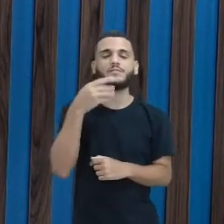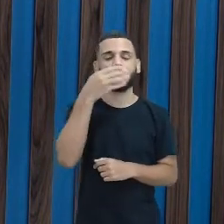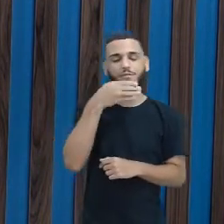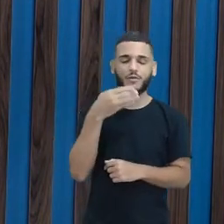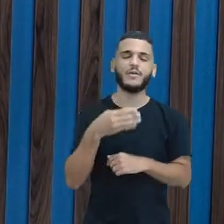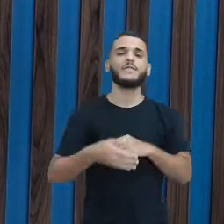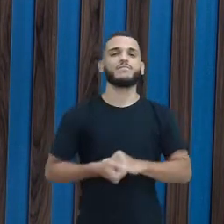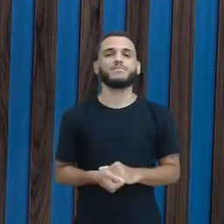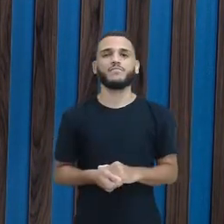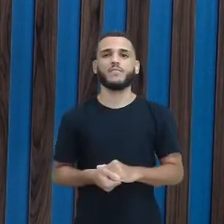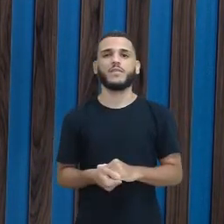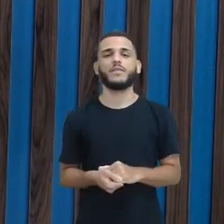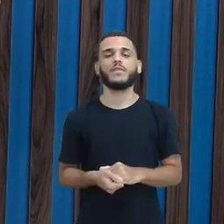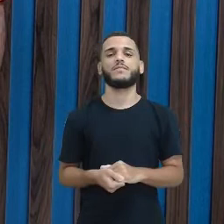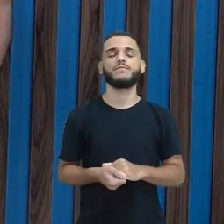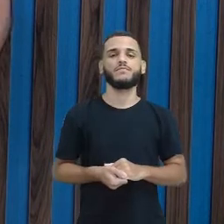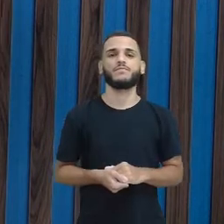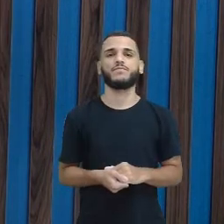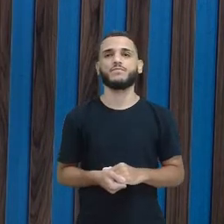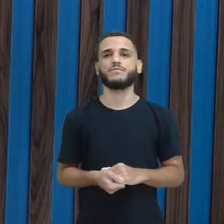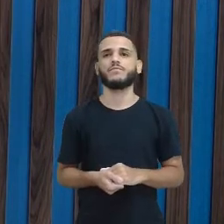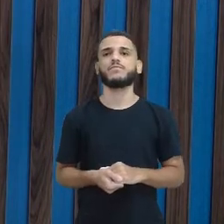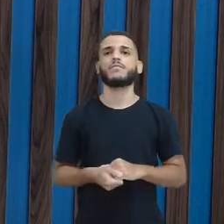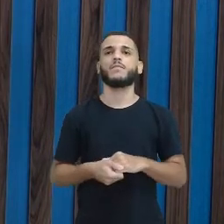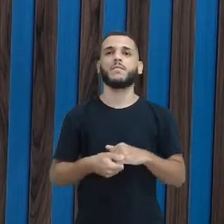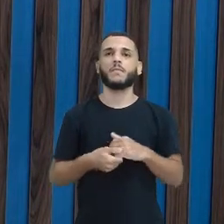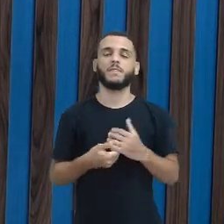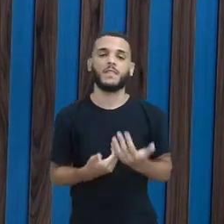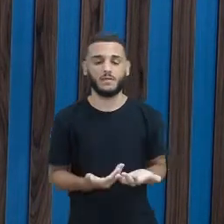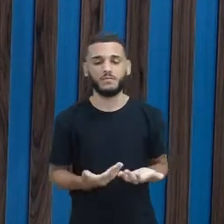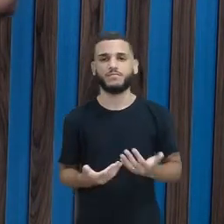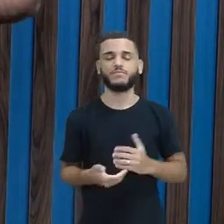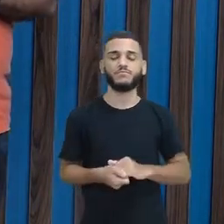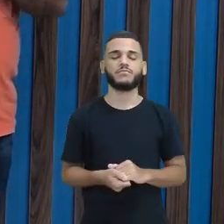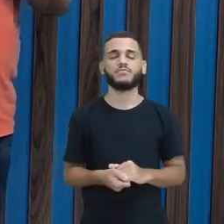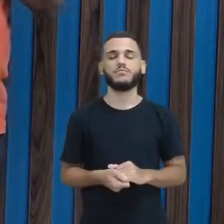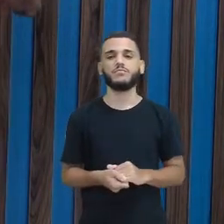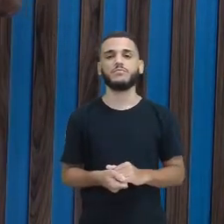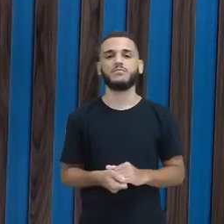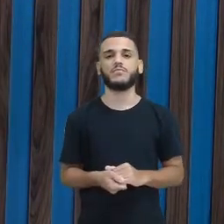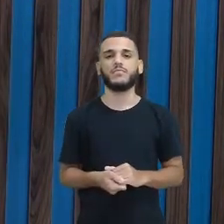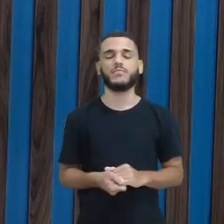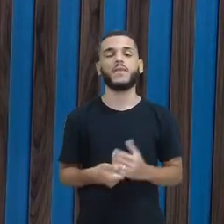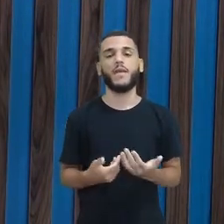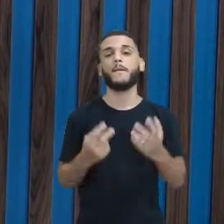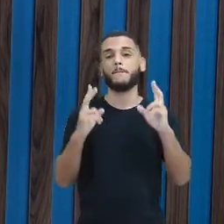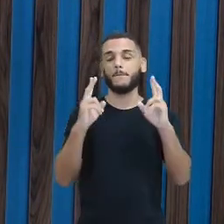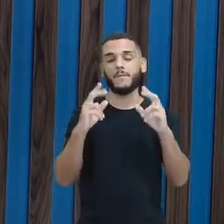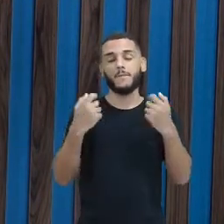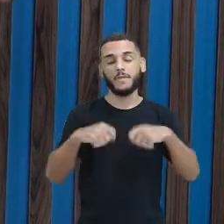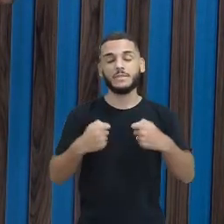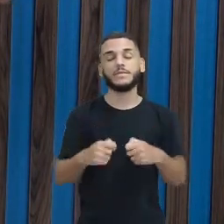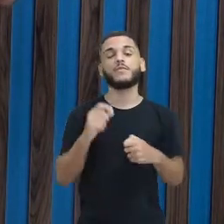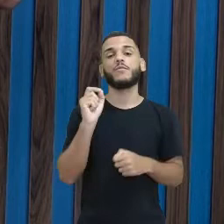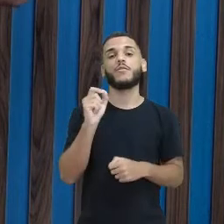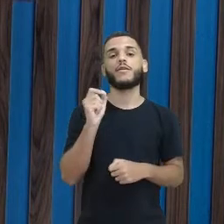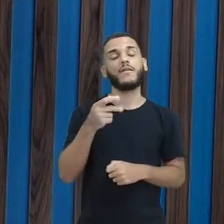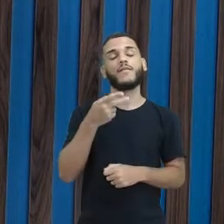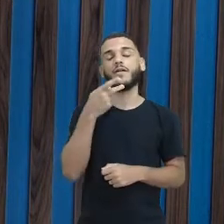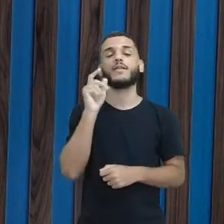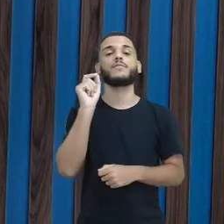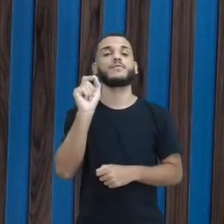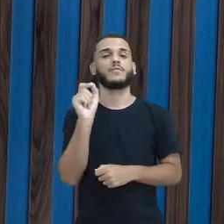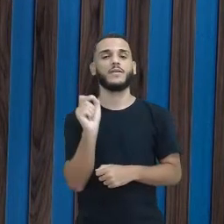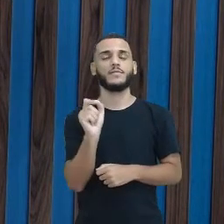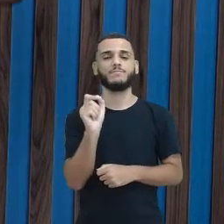e fabricar o caldo. Então, uma questão que a gente tem que mencionar é que depois